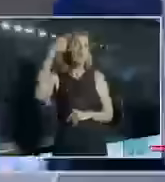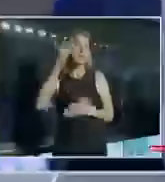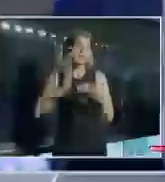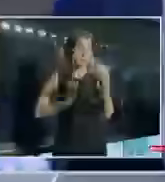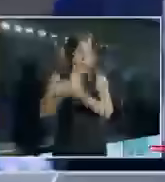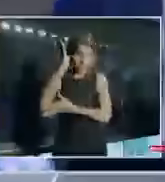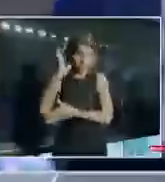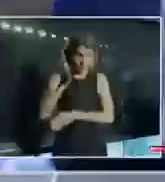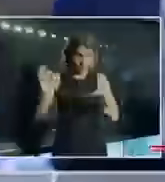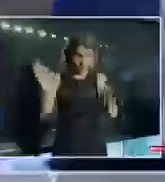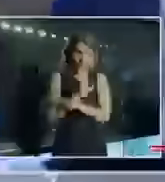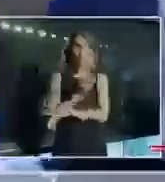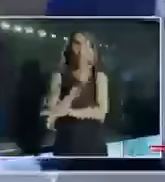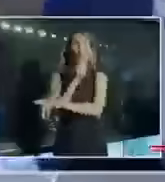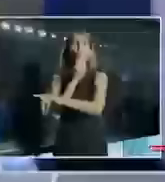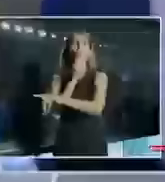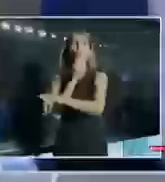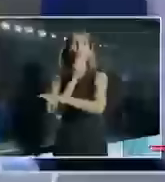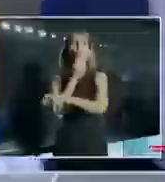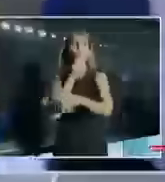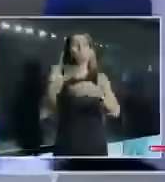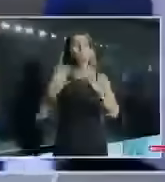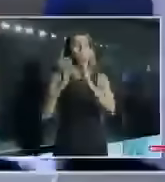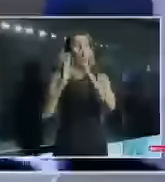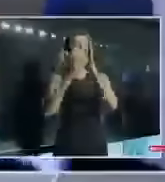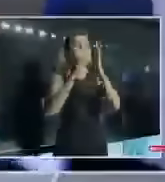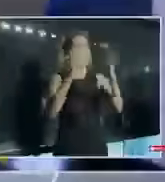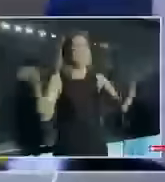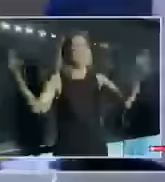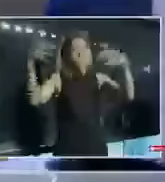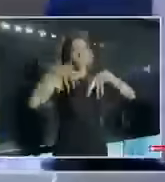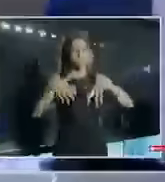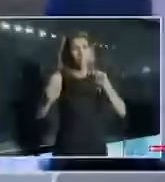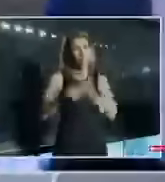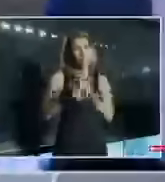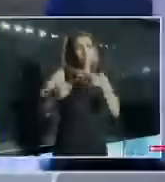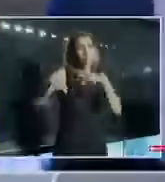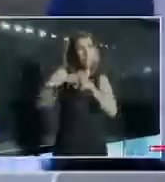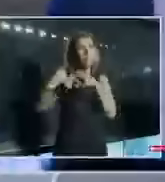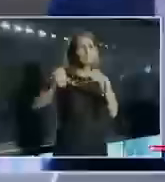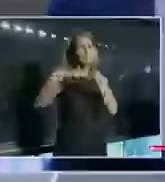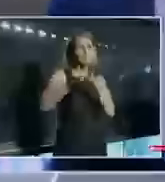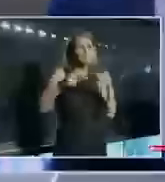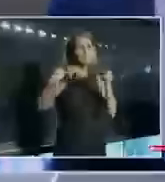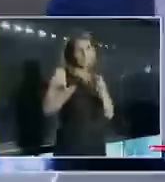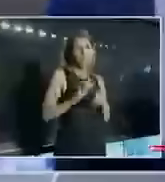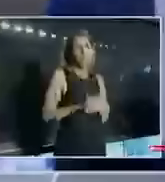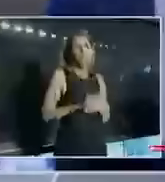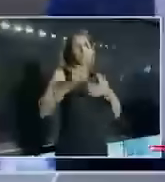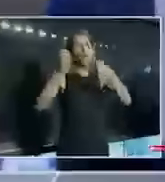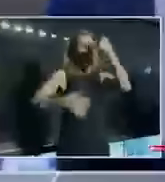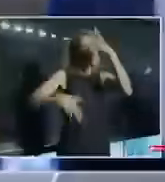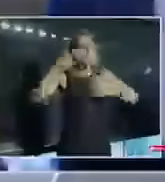eleitoral Aqui nós temos uma justiça eleitoral um monstrengo que tem uma um orçamento até muito forte 10